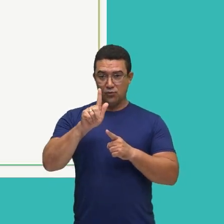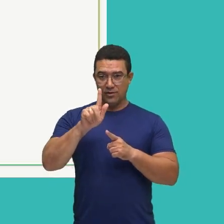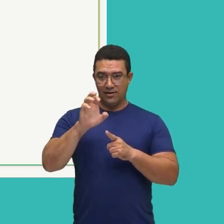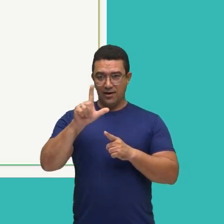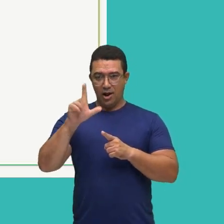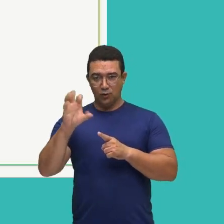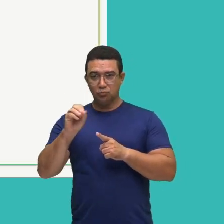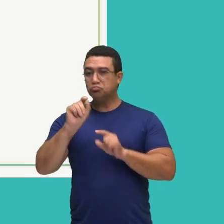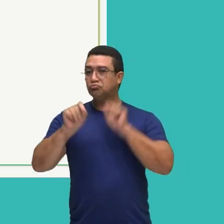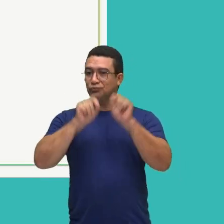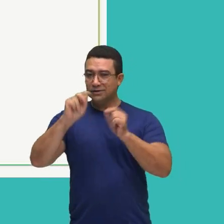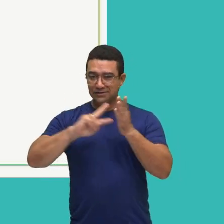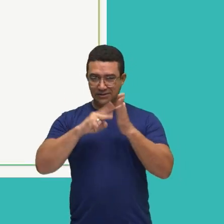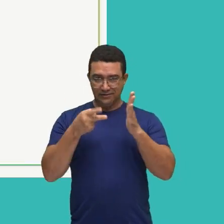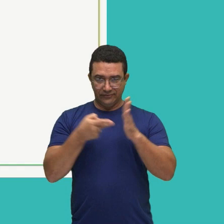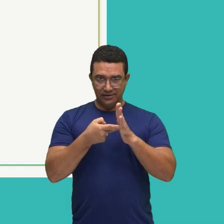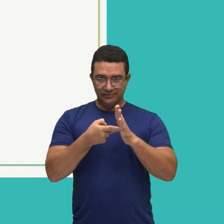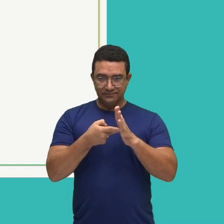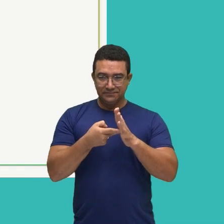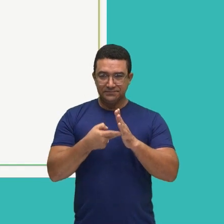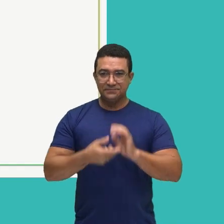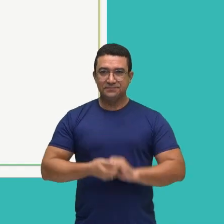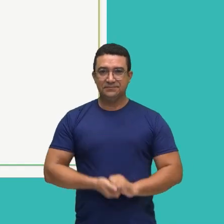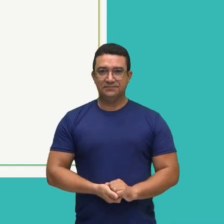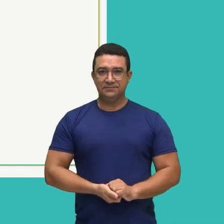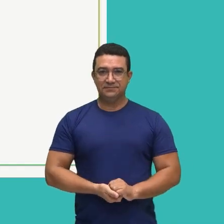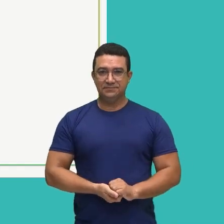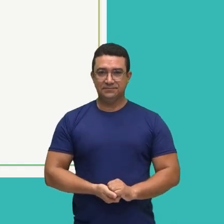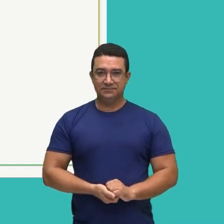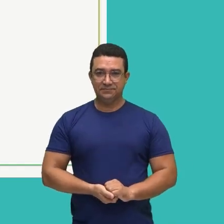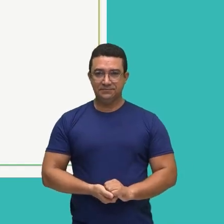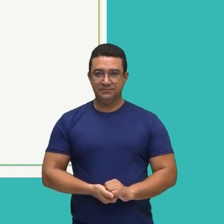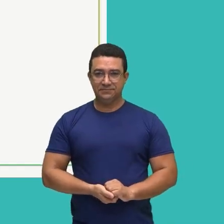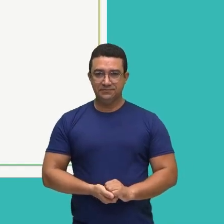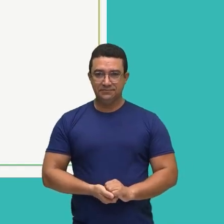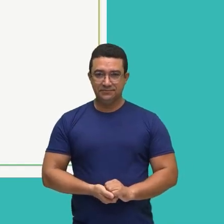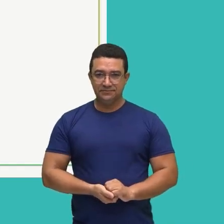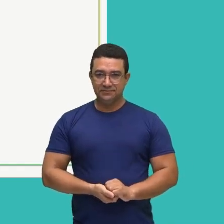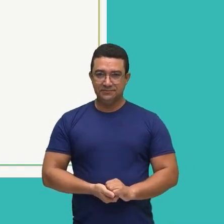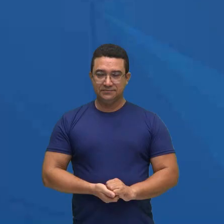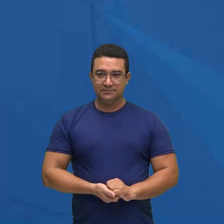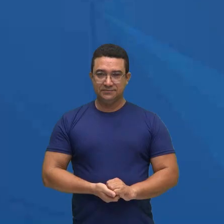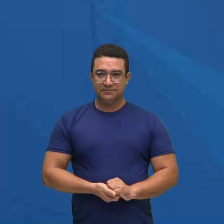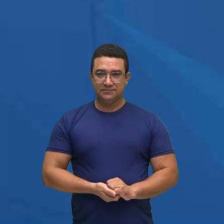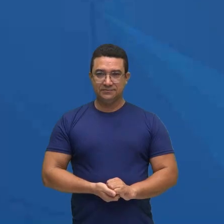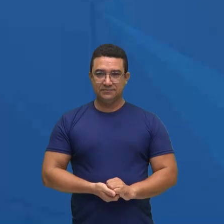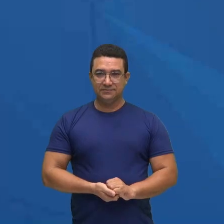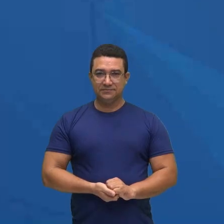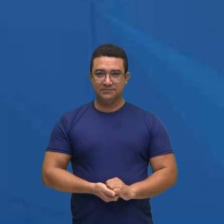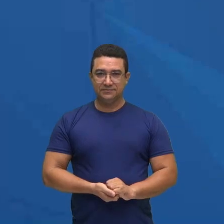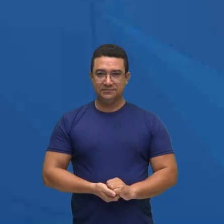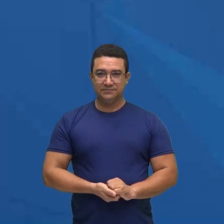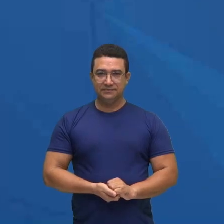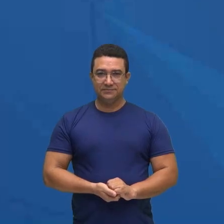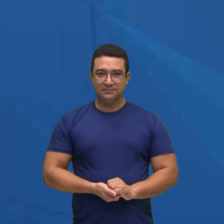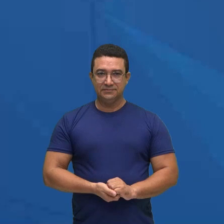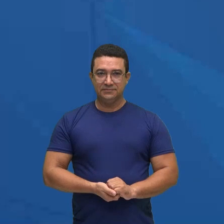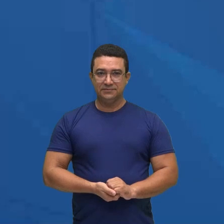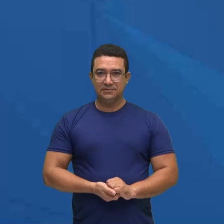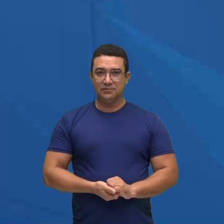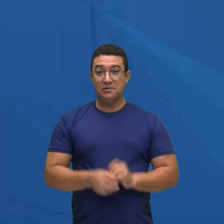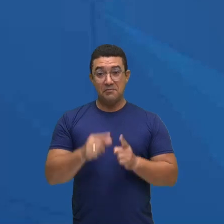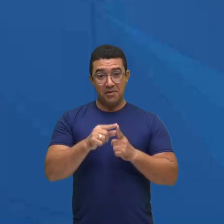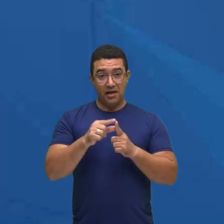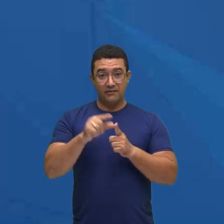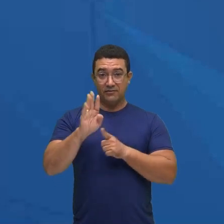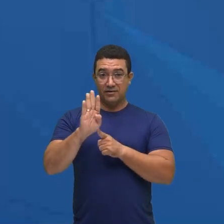comum. Se você for substituir menino, bebê ou jovem por bruguelo, mas eu prefiro falar um desses outros nomes aqui, né? Mas a